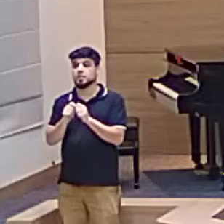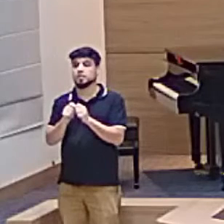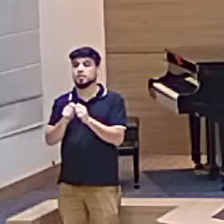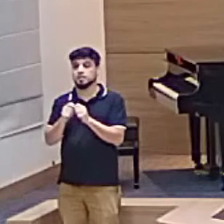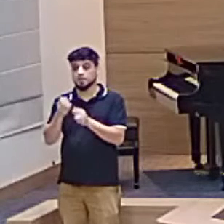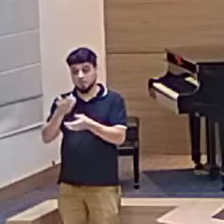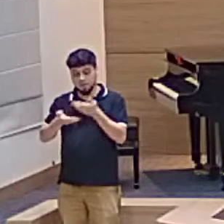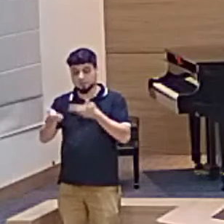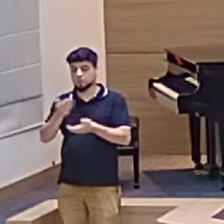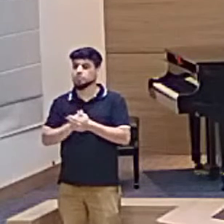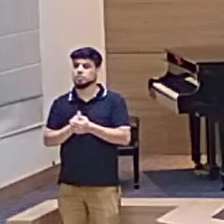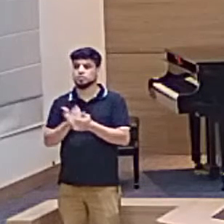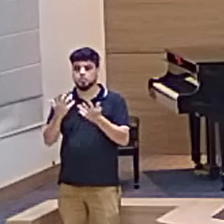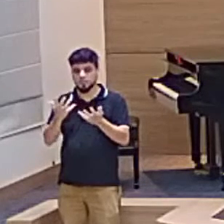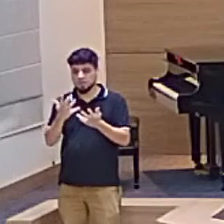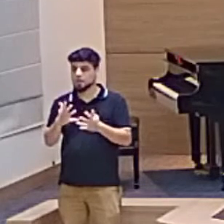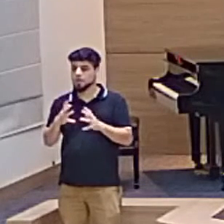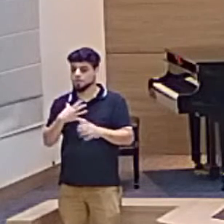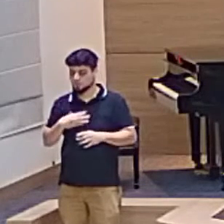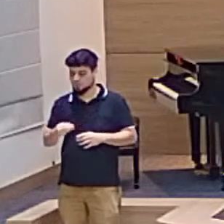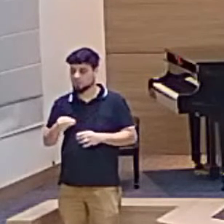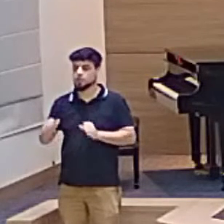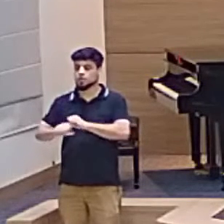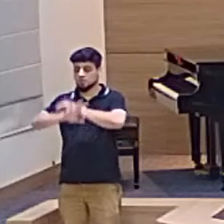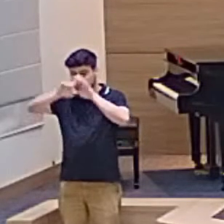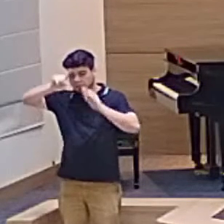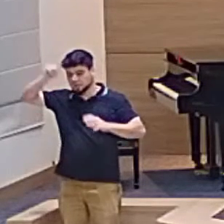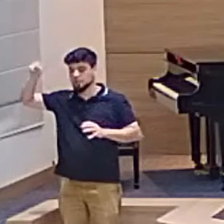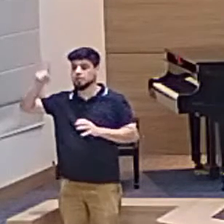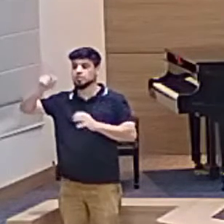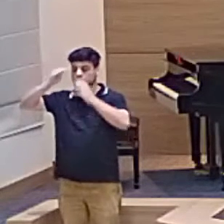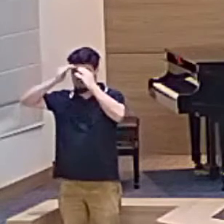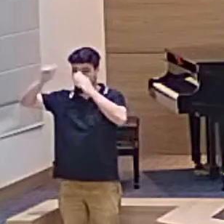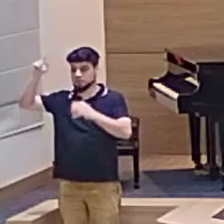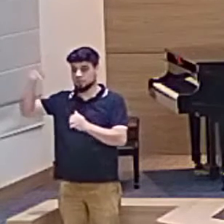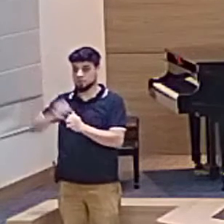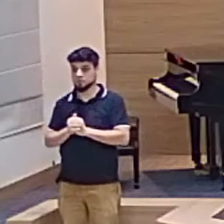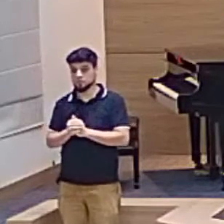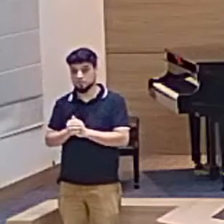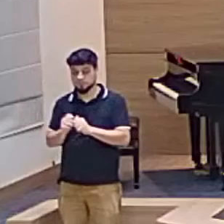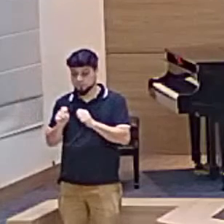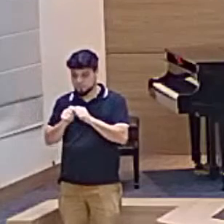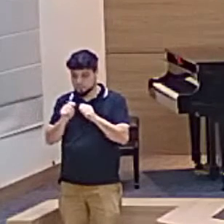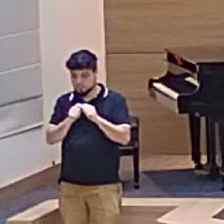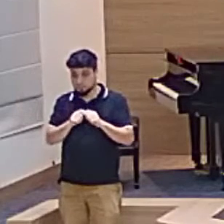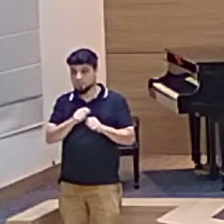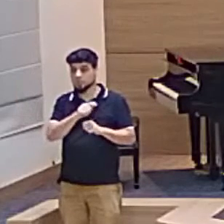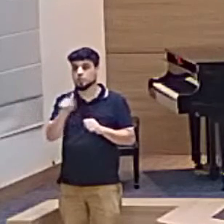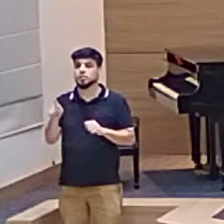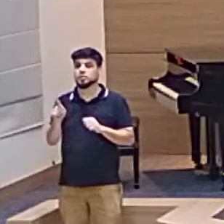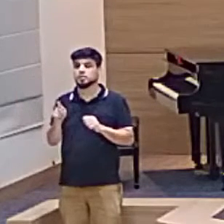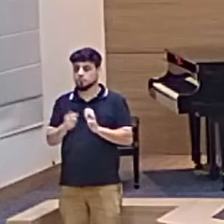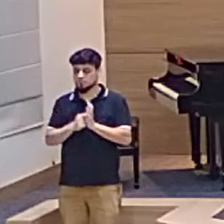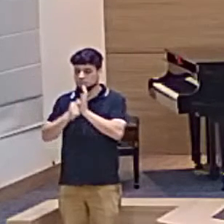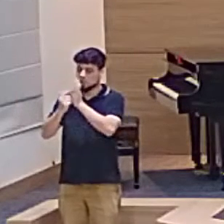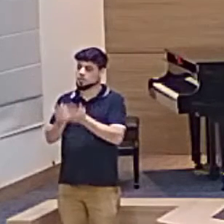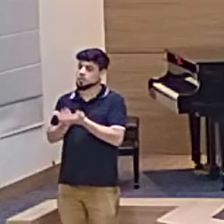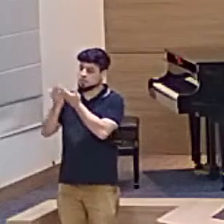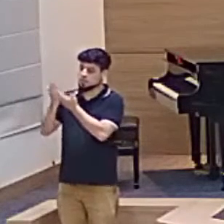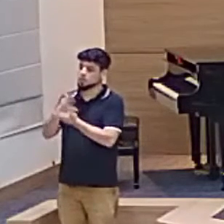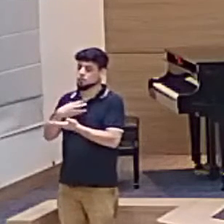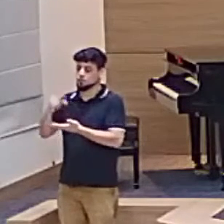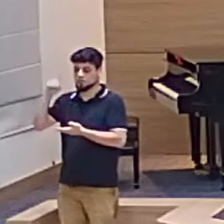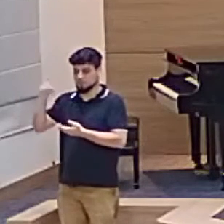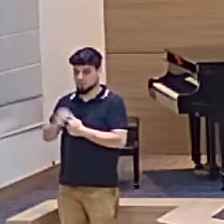que ter filhos de glorificou a Deus Que honra o pai e mãe faz o seguinte entrega os seus filhos a Deus de verdade